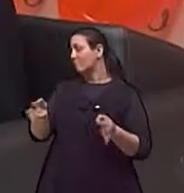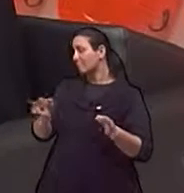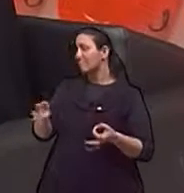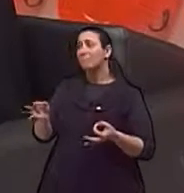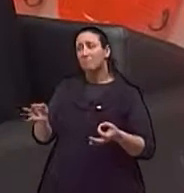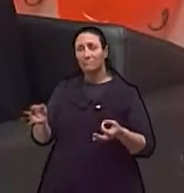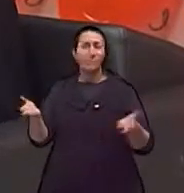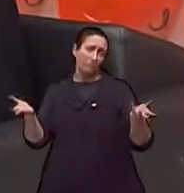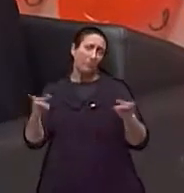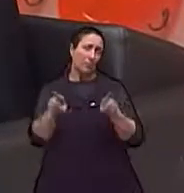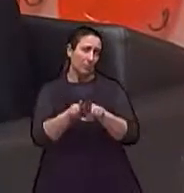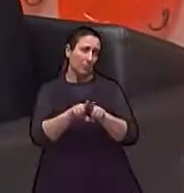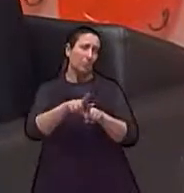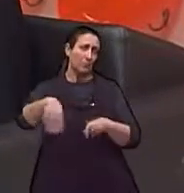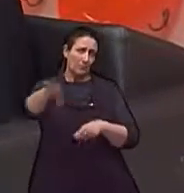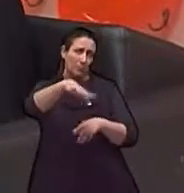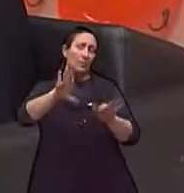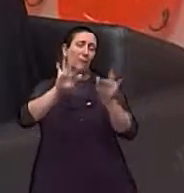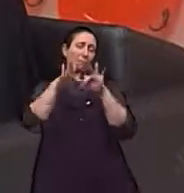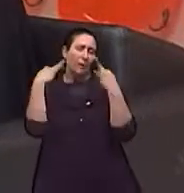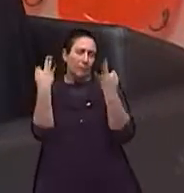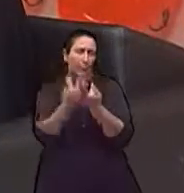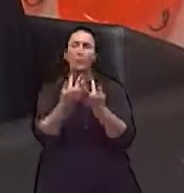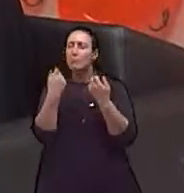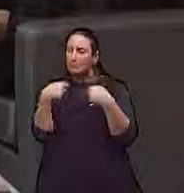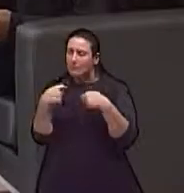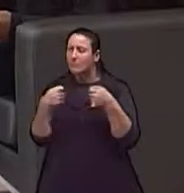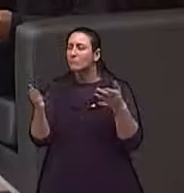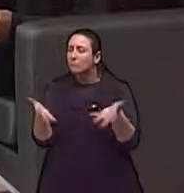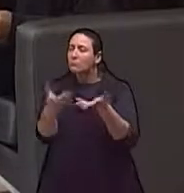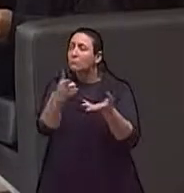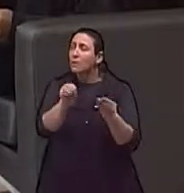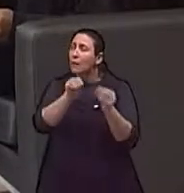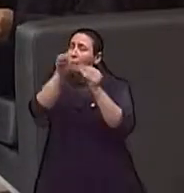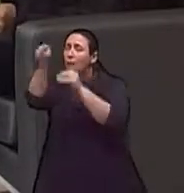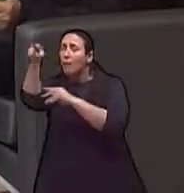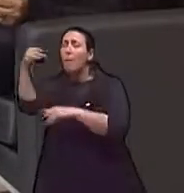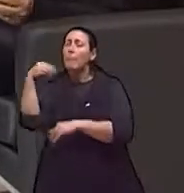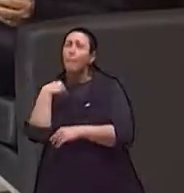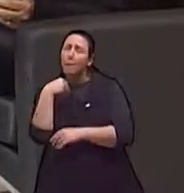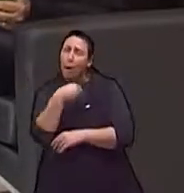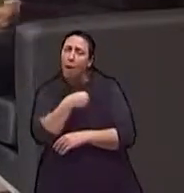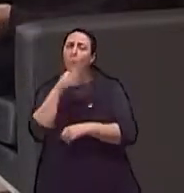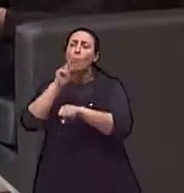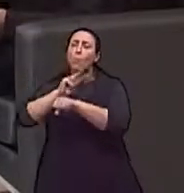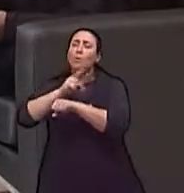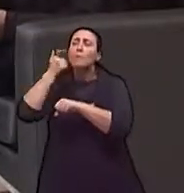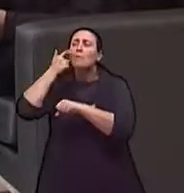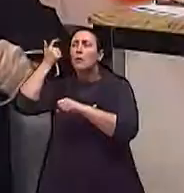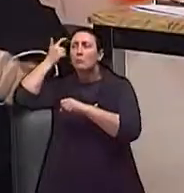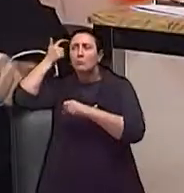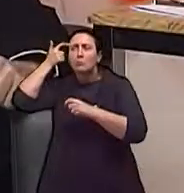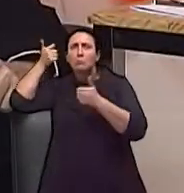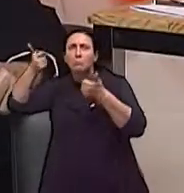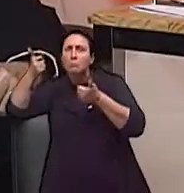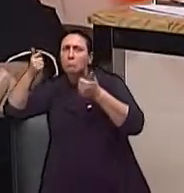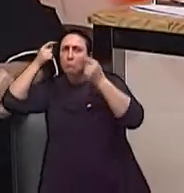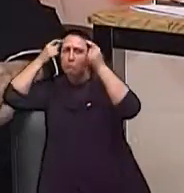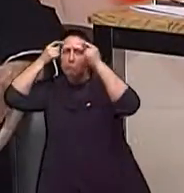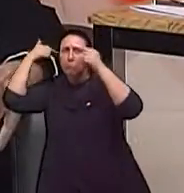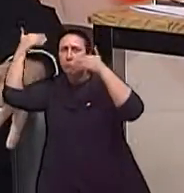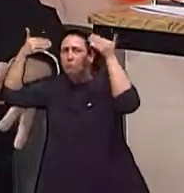do do familiar também levar esse doso para um profissional da área da saúde mental se achar necessários detectar esses sintomas